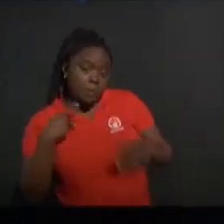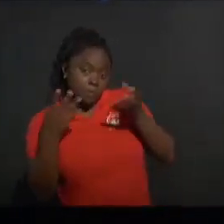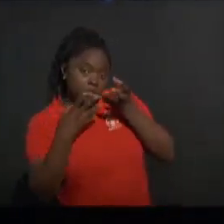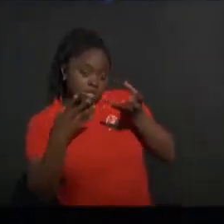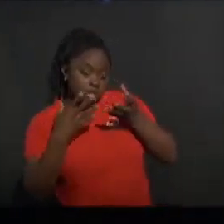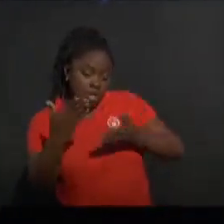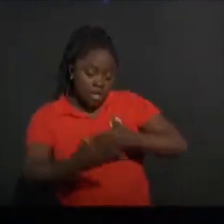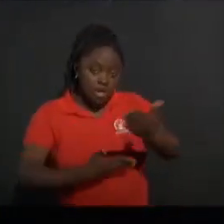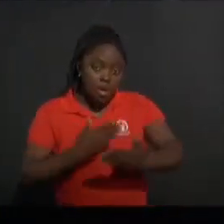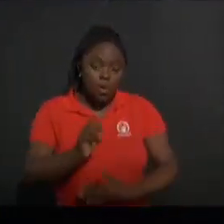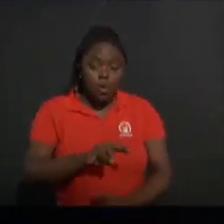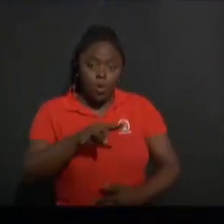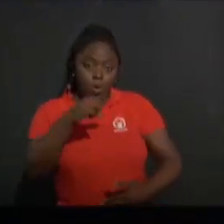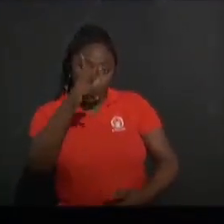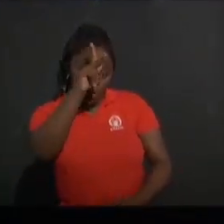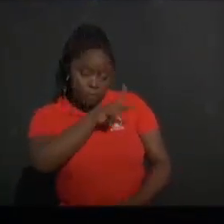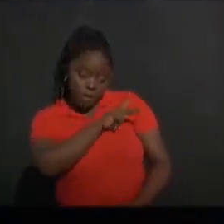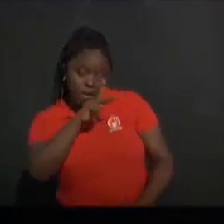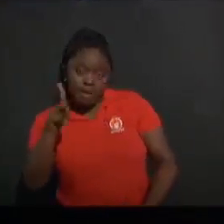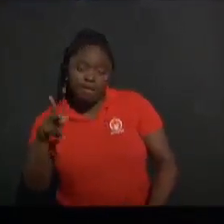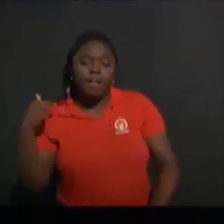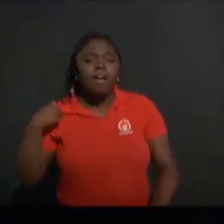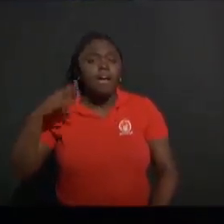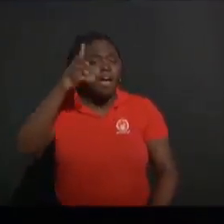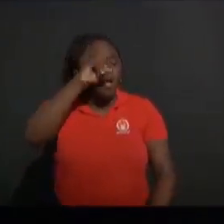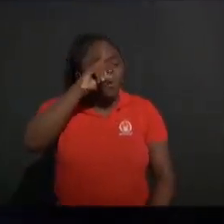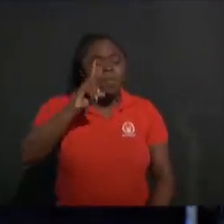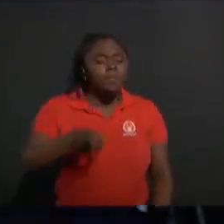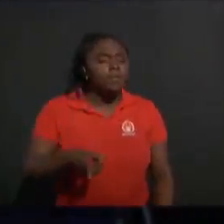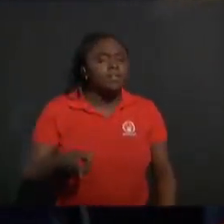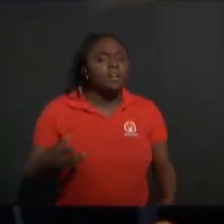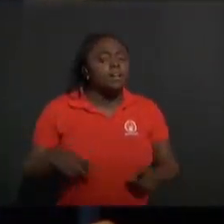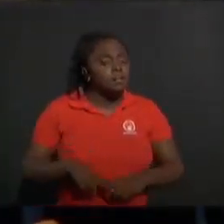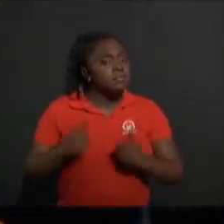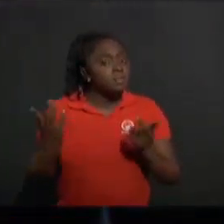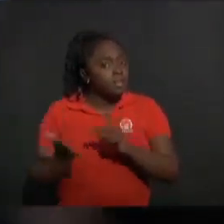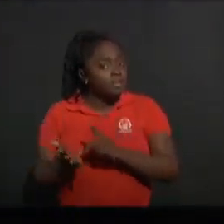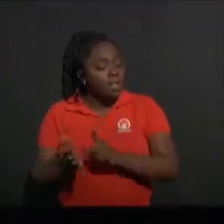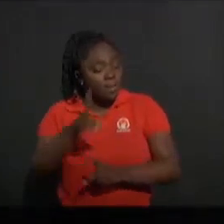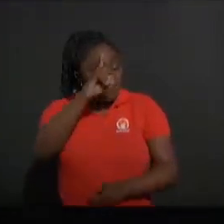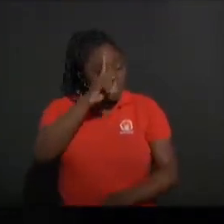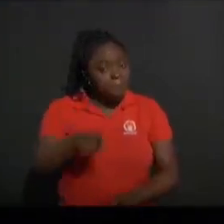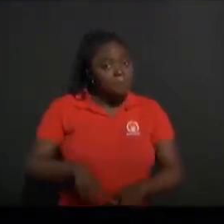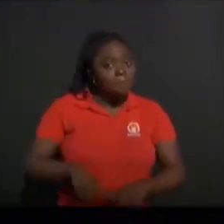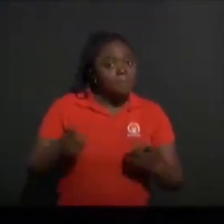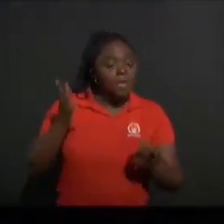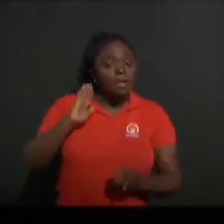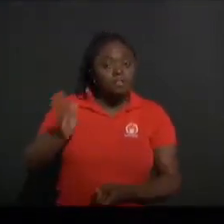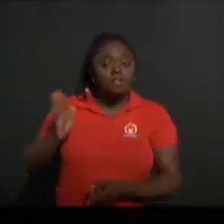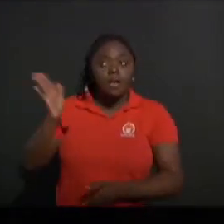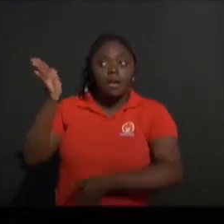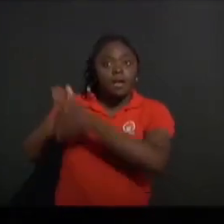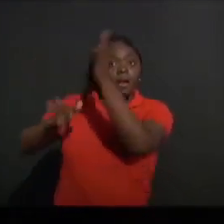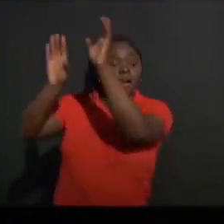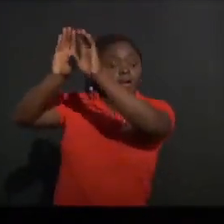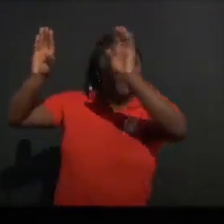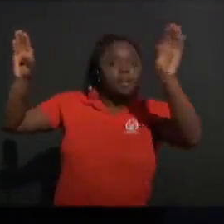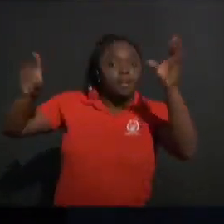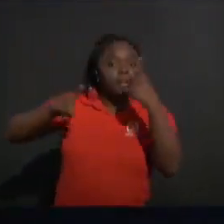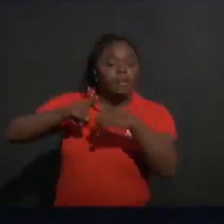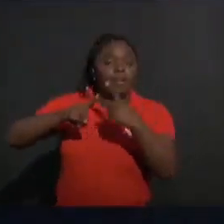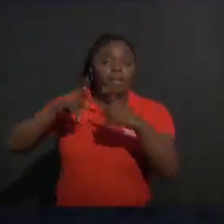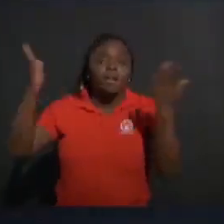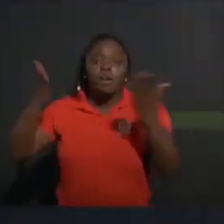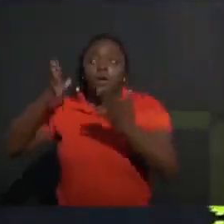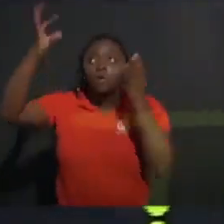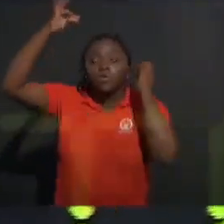intermediar, ou um padre para intermediar, eu tinha mandado, e na verdade ele mandou, só que ele já consumiu com ele já, porque agora ele nos deu o